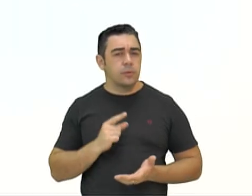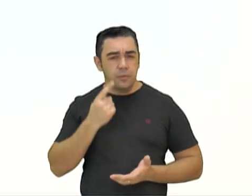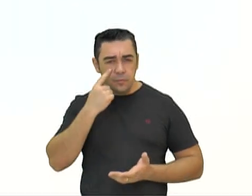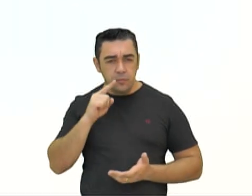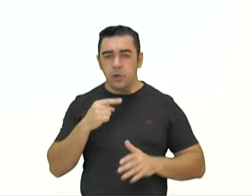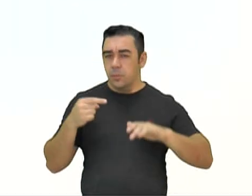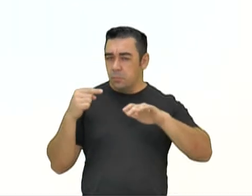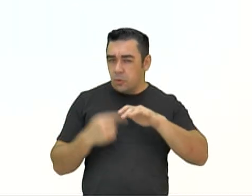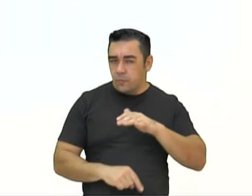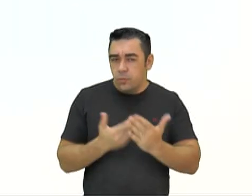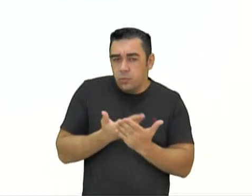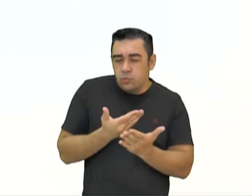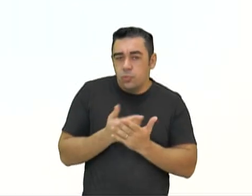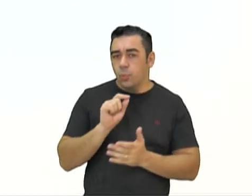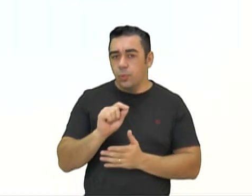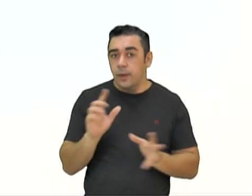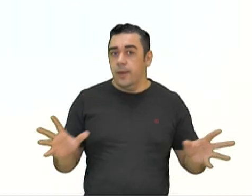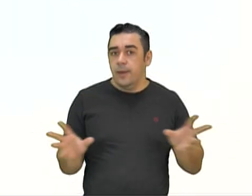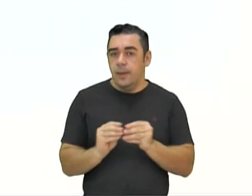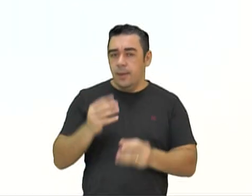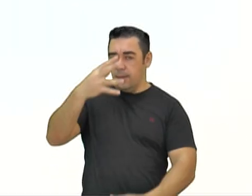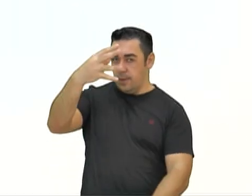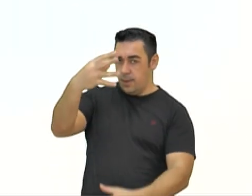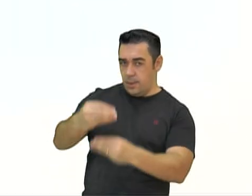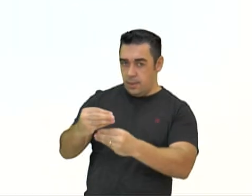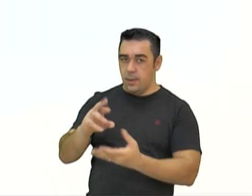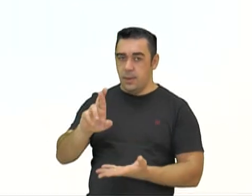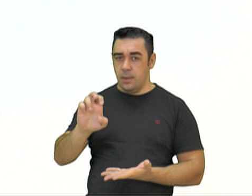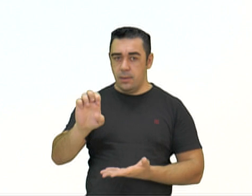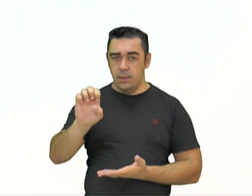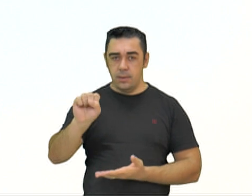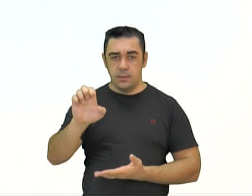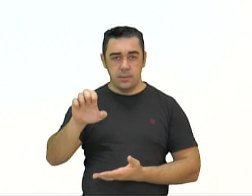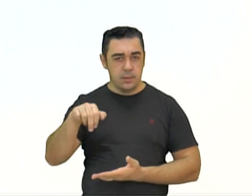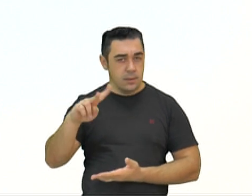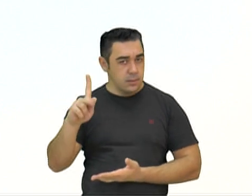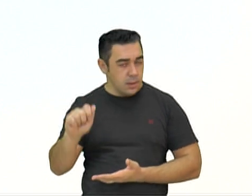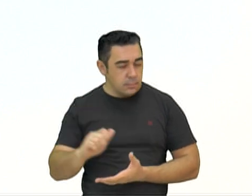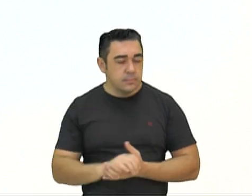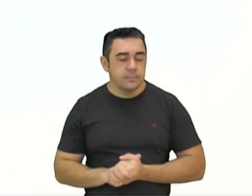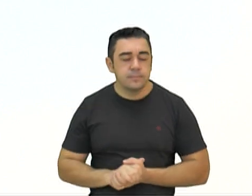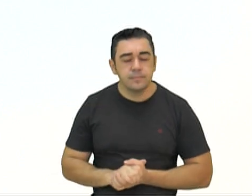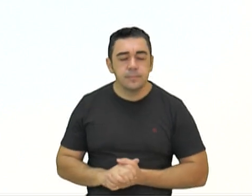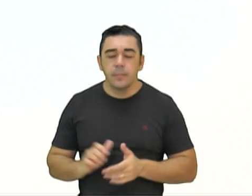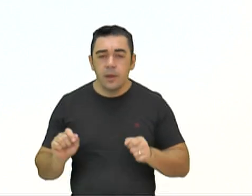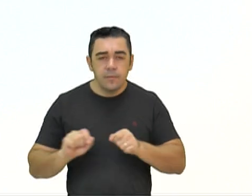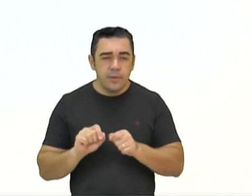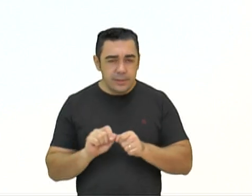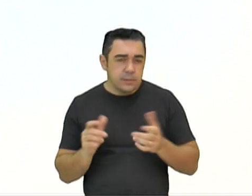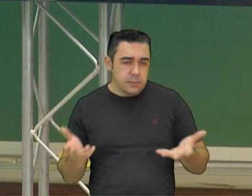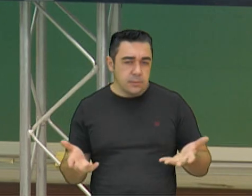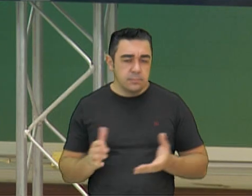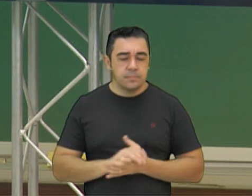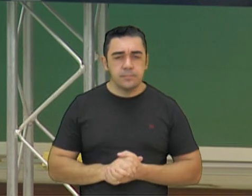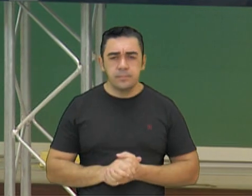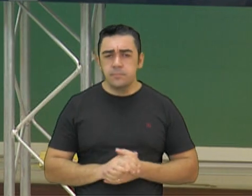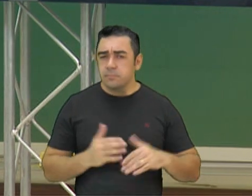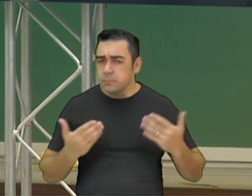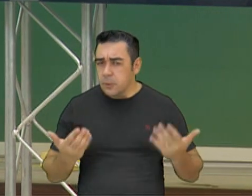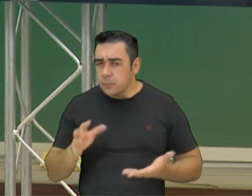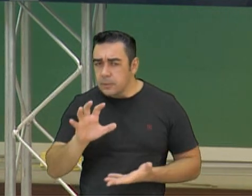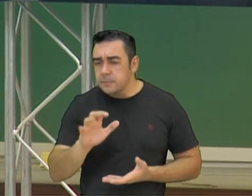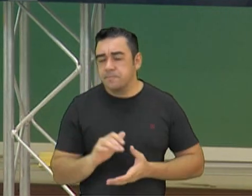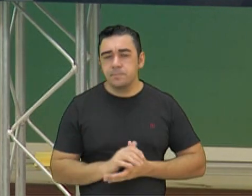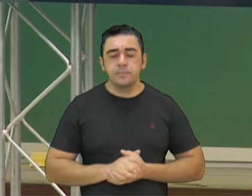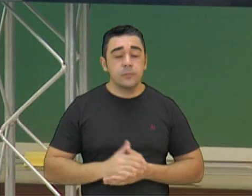os estudos sobre resenha, né, visto que nós já falamos algumas vezes sobre resenha aqui, e produzir uma resenha. Então é o seguinte,